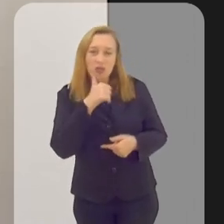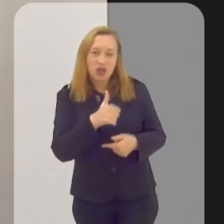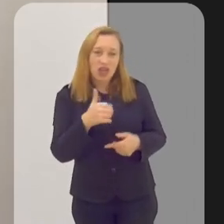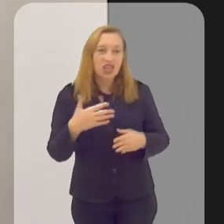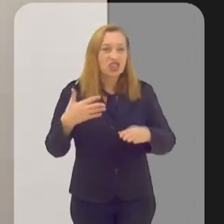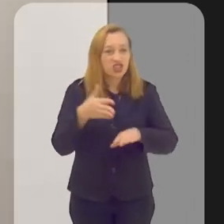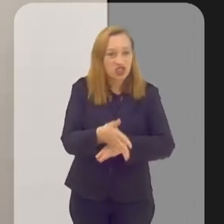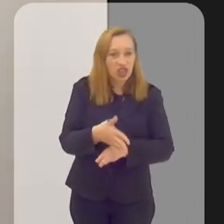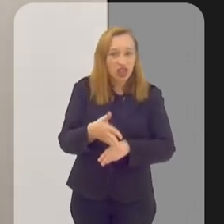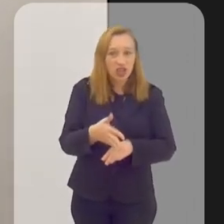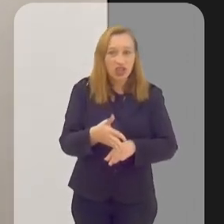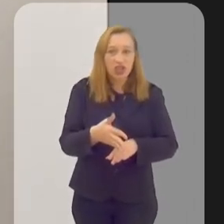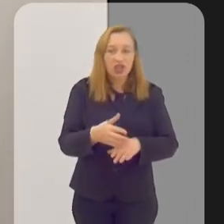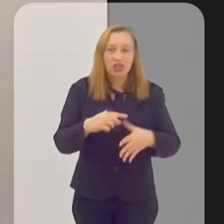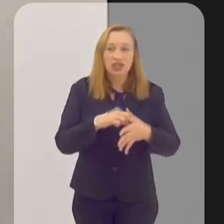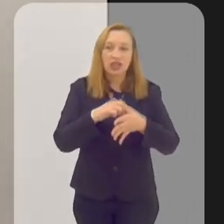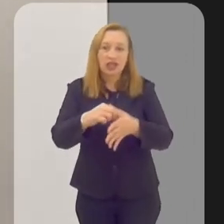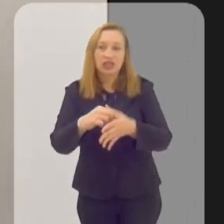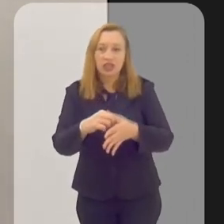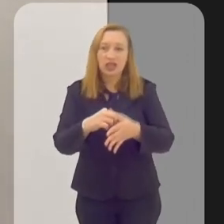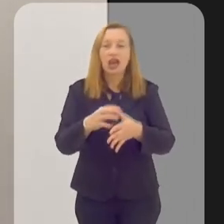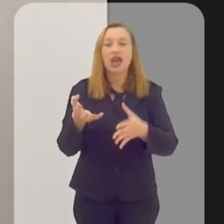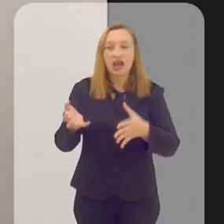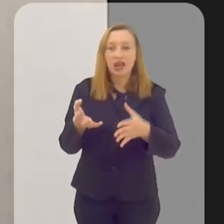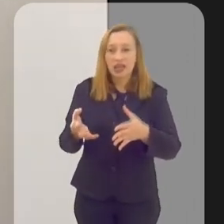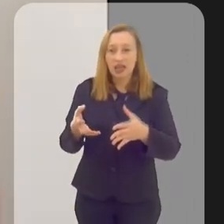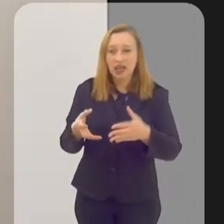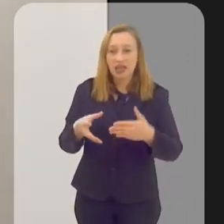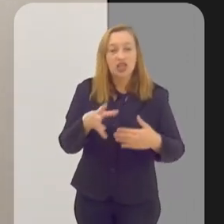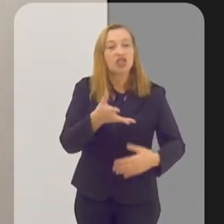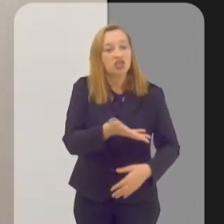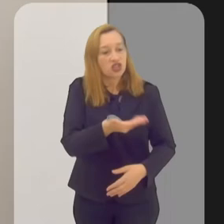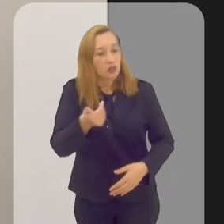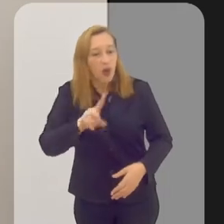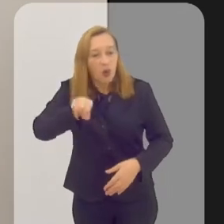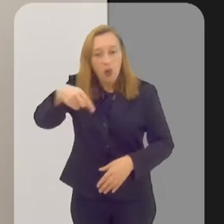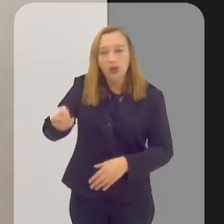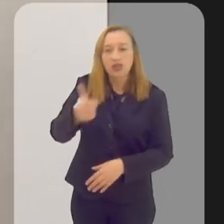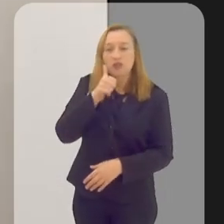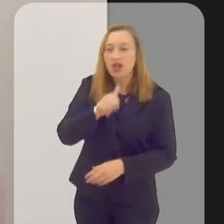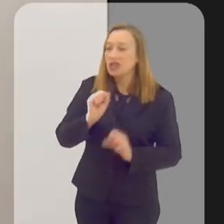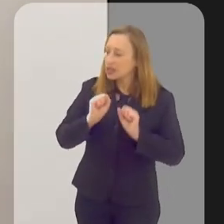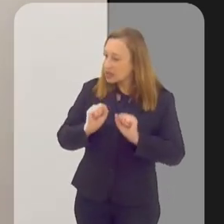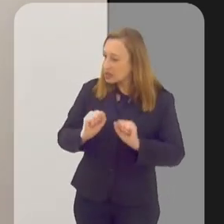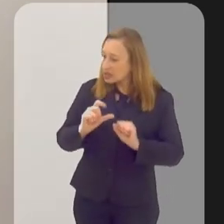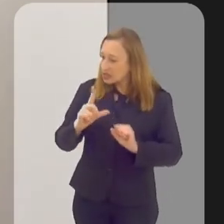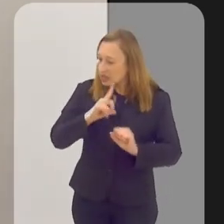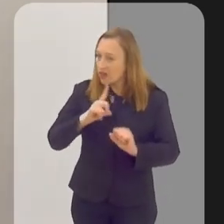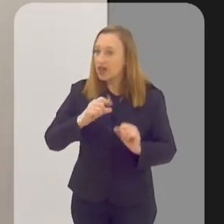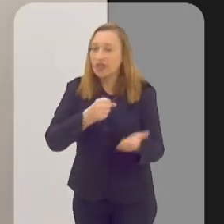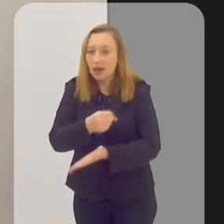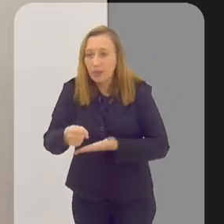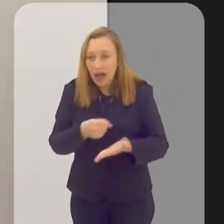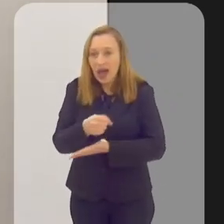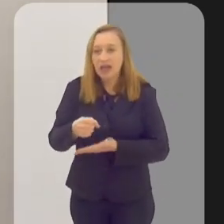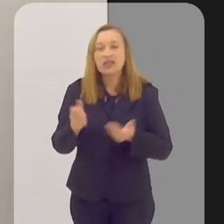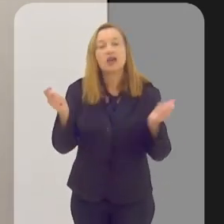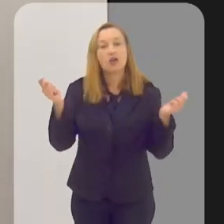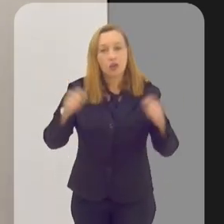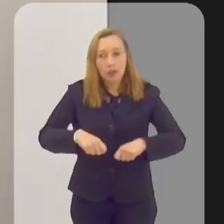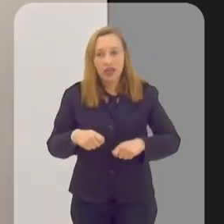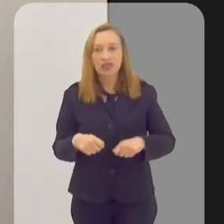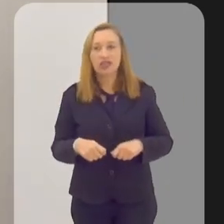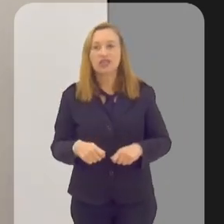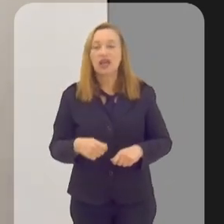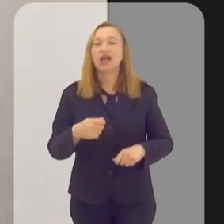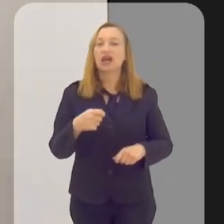efetivamente, quando você tem uma mulher que chega num ponto de liderança, ela quer puxar outras... Se ela puder, se ela tiver na base dela,